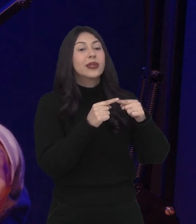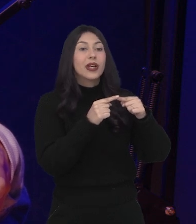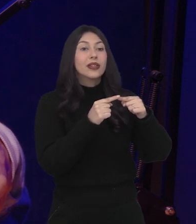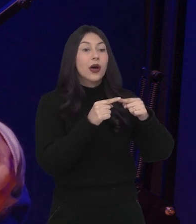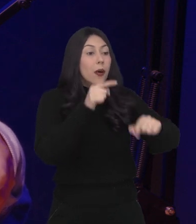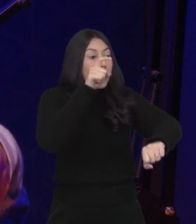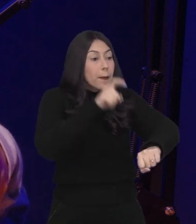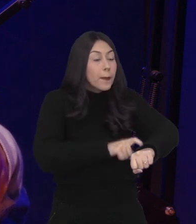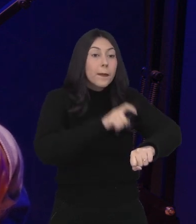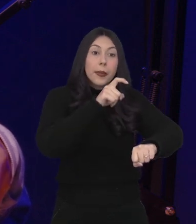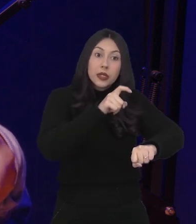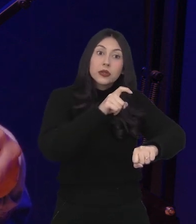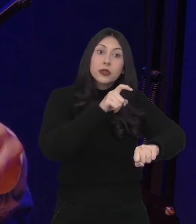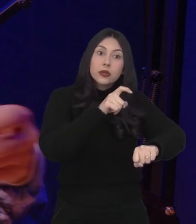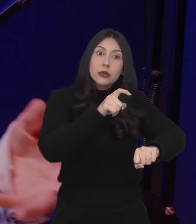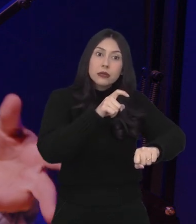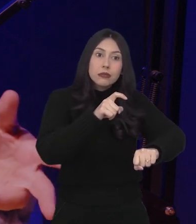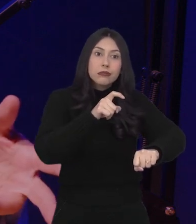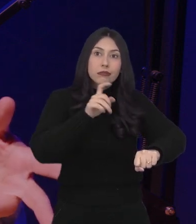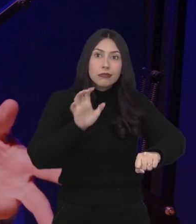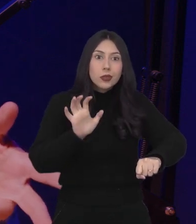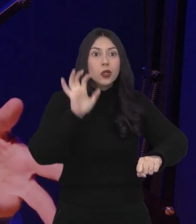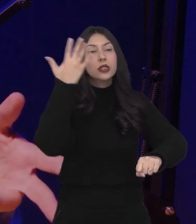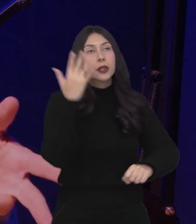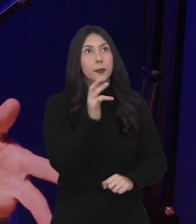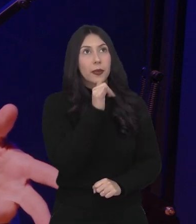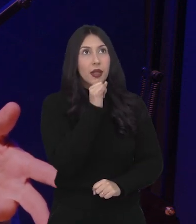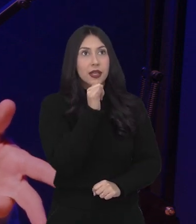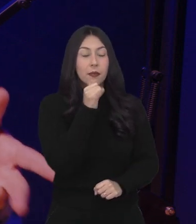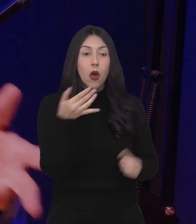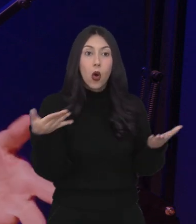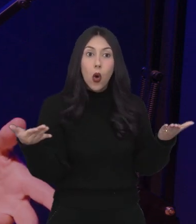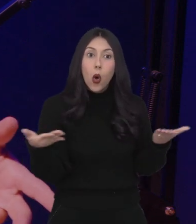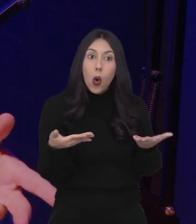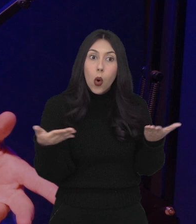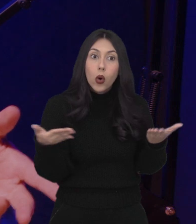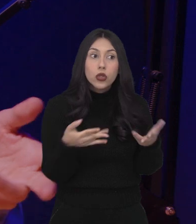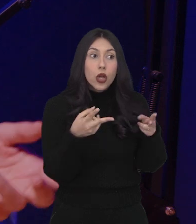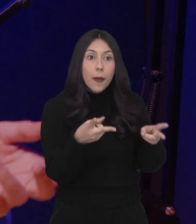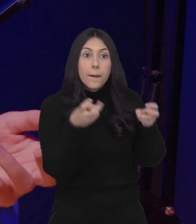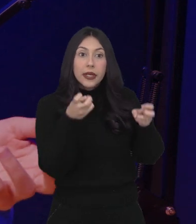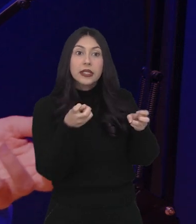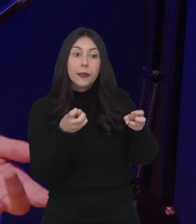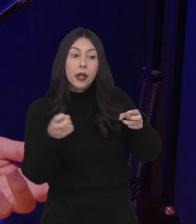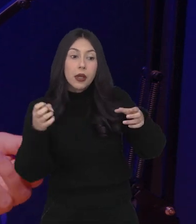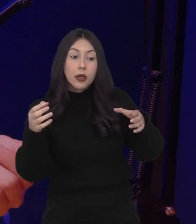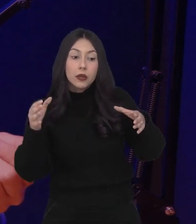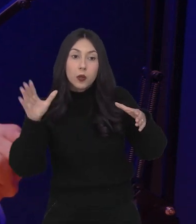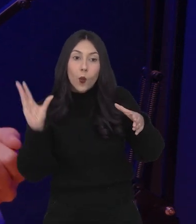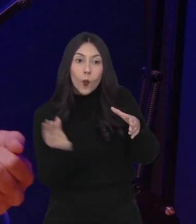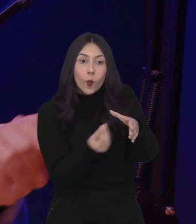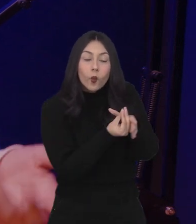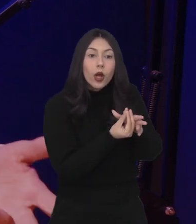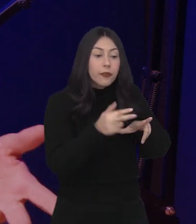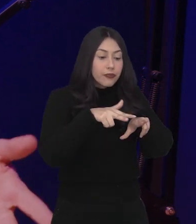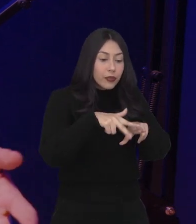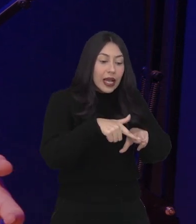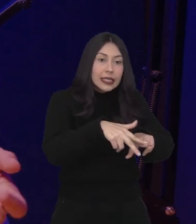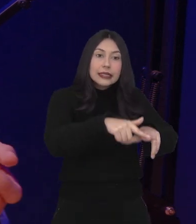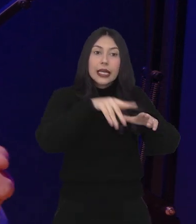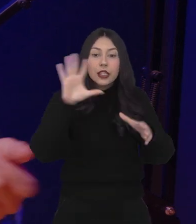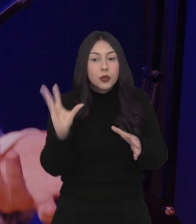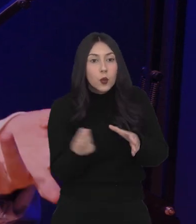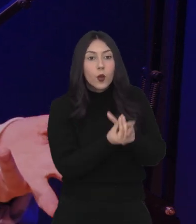momento em que ela está acontecendo. Então, por exemplo, hoje a gente vê a inserção de esportes como o